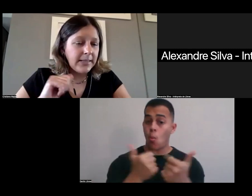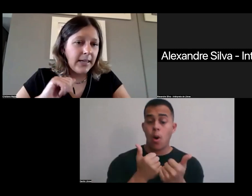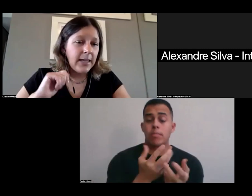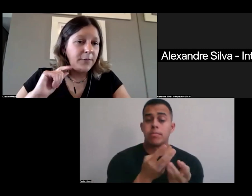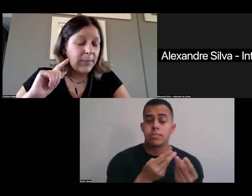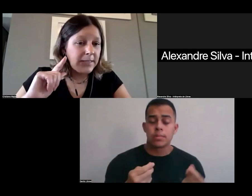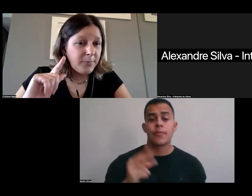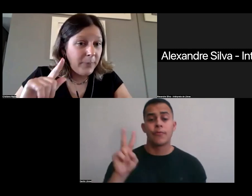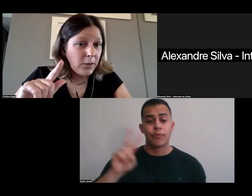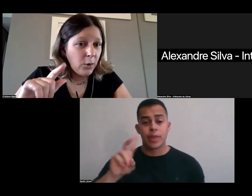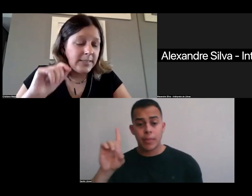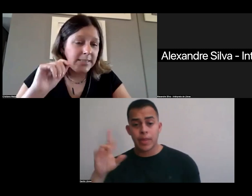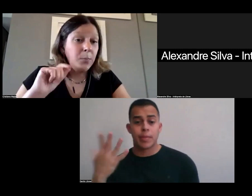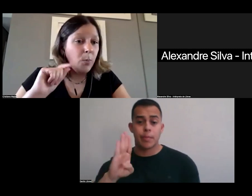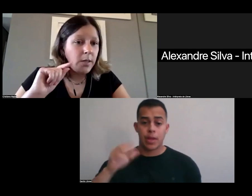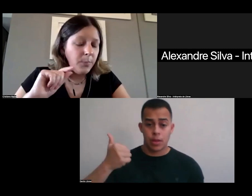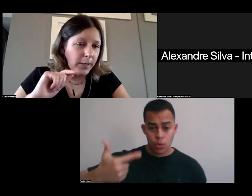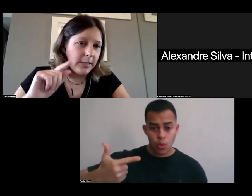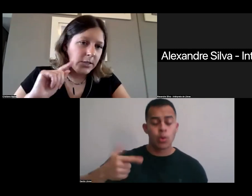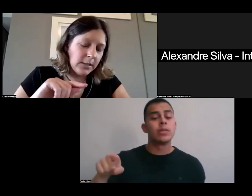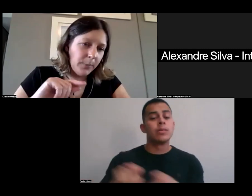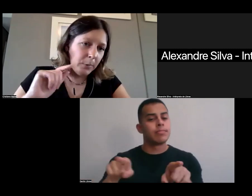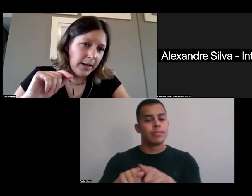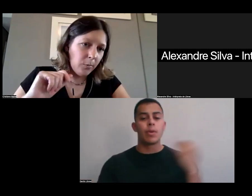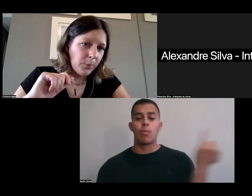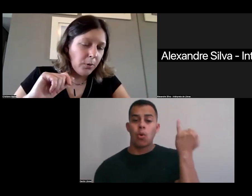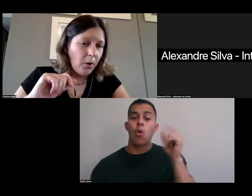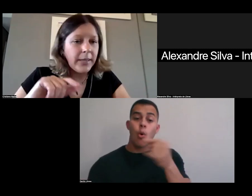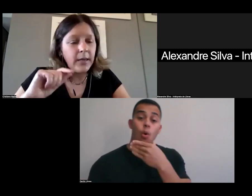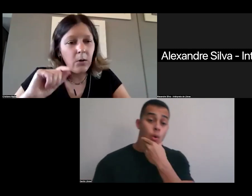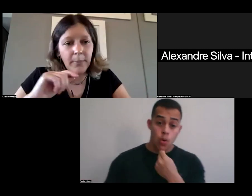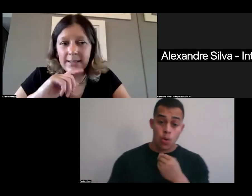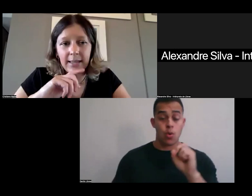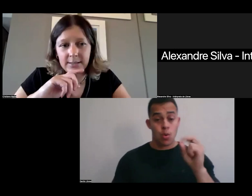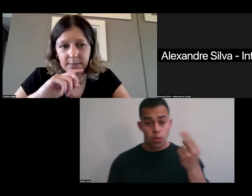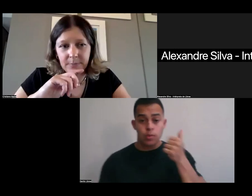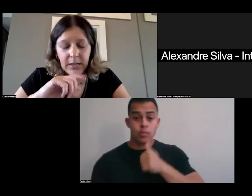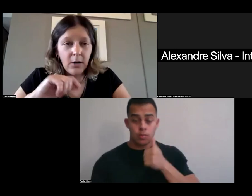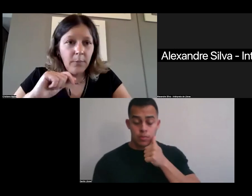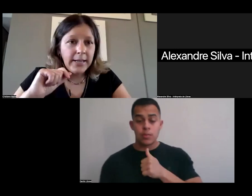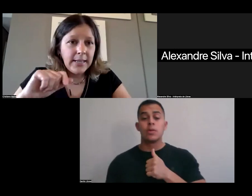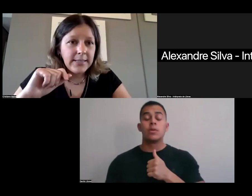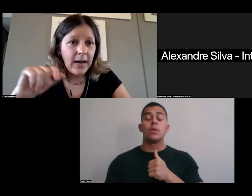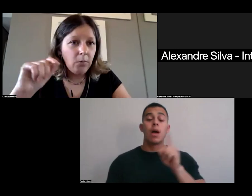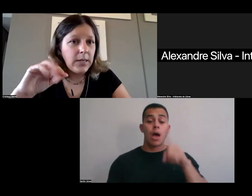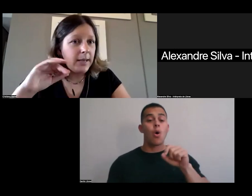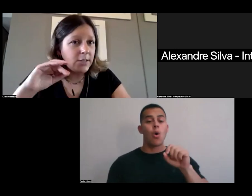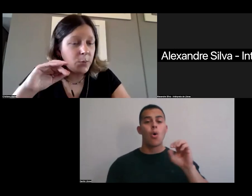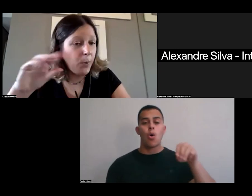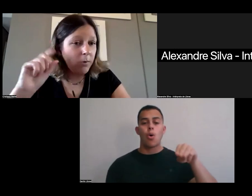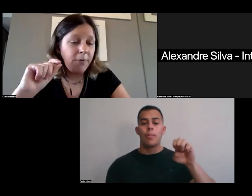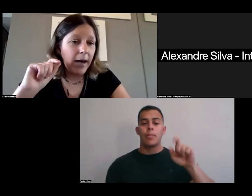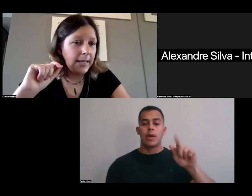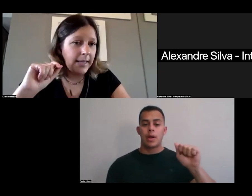vitamina D, vitaminas B12, e muito importante, tanto para a mulher quanto para o homem, ômega 3. Ômega 3 é algo que a